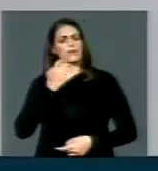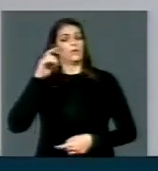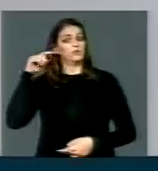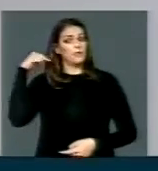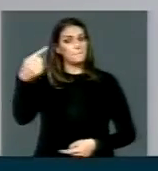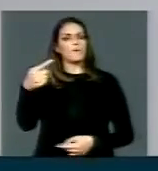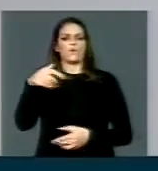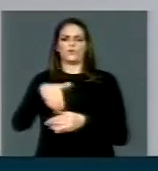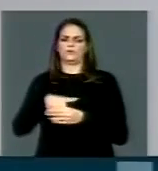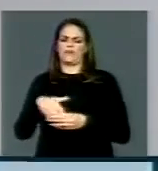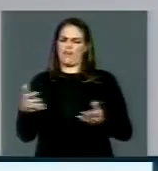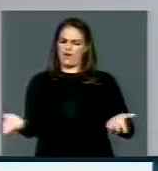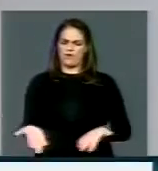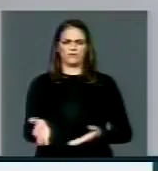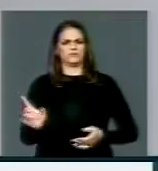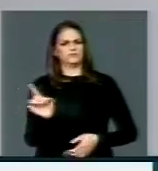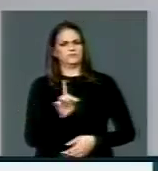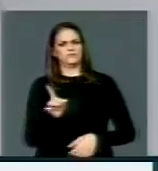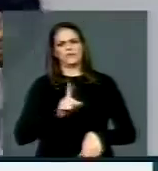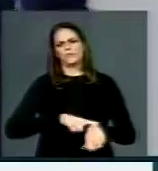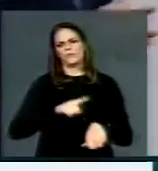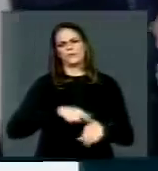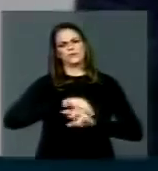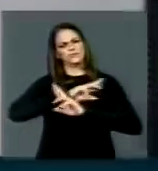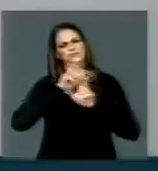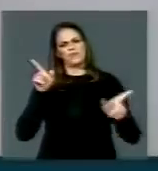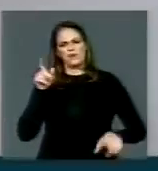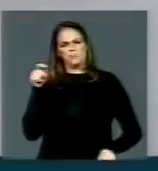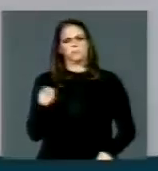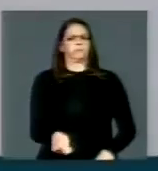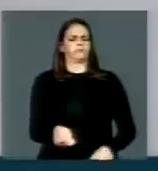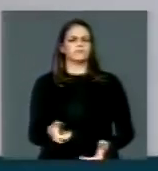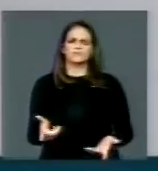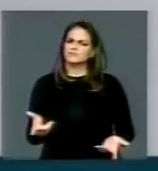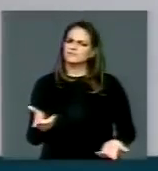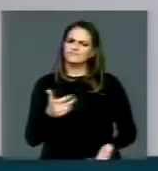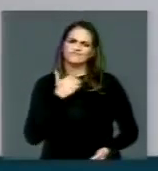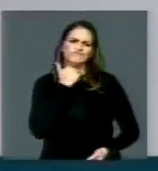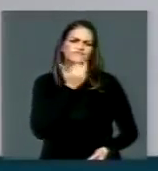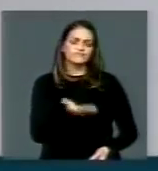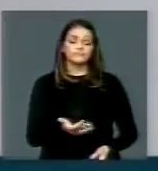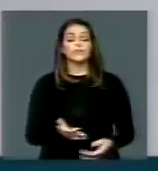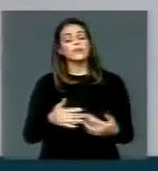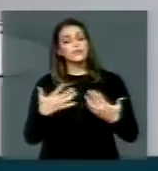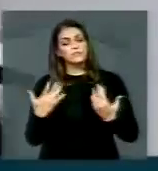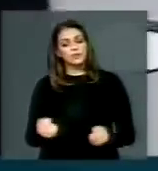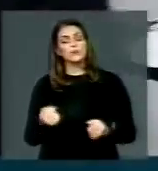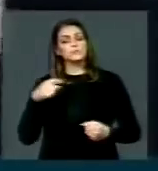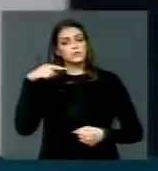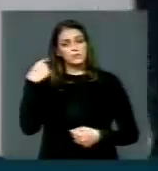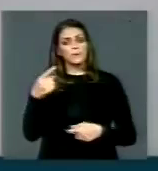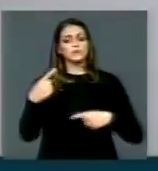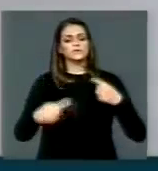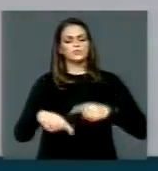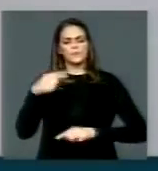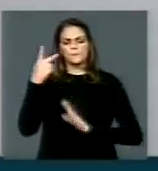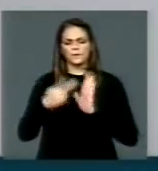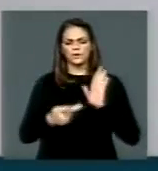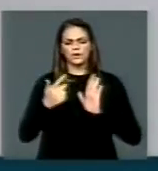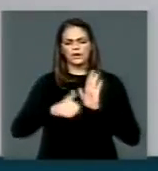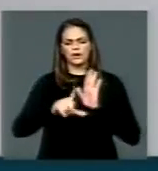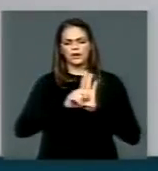das eleições, não no ambiente radicalizado da campanha. Vamos discutir um projeto de lei com